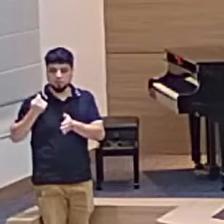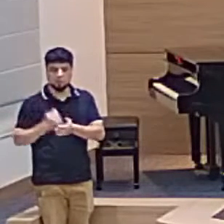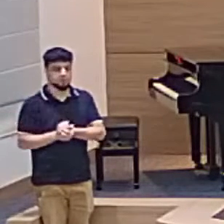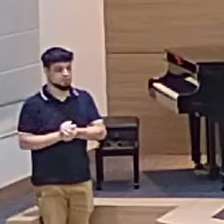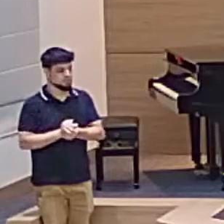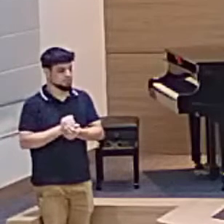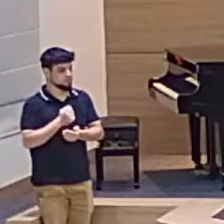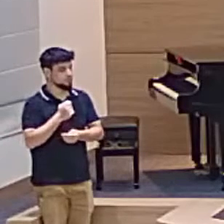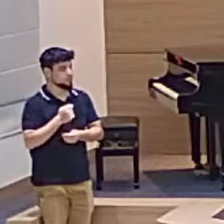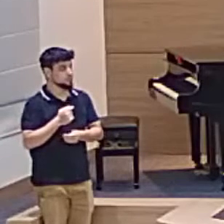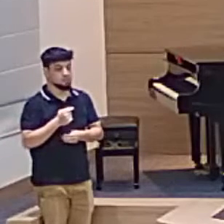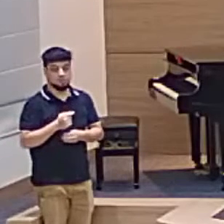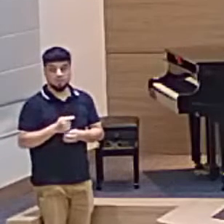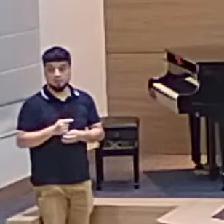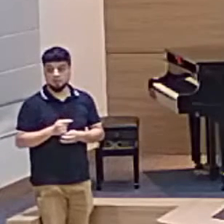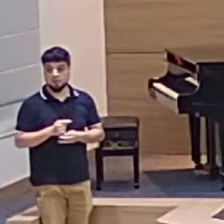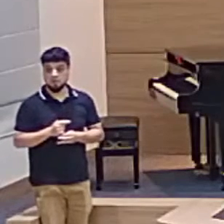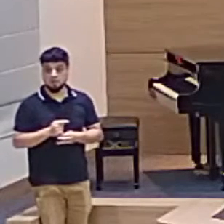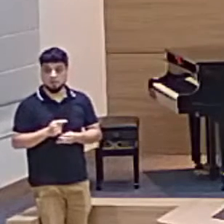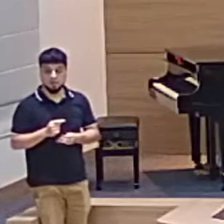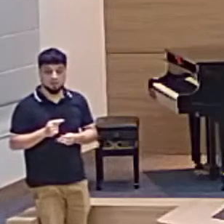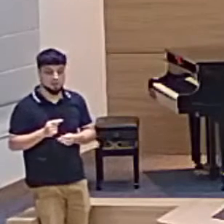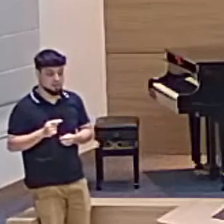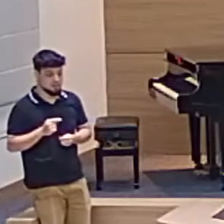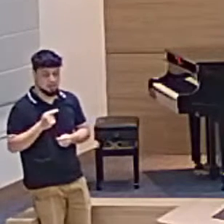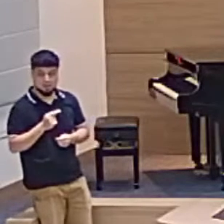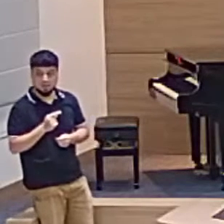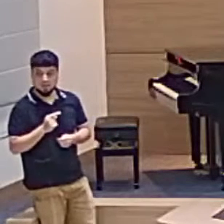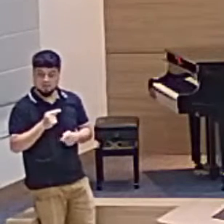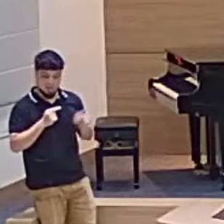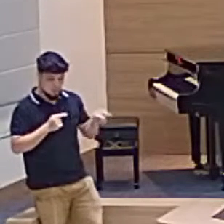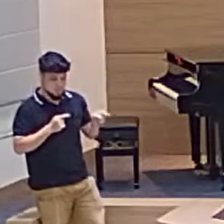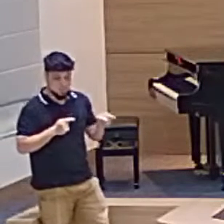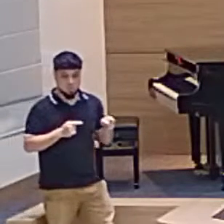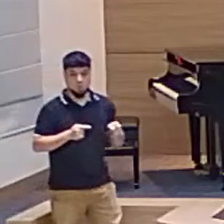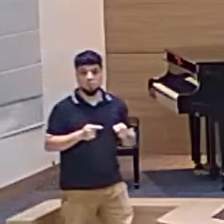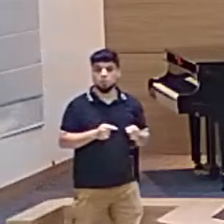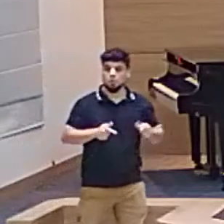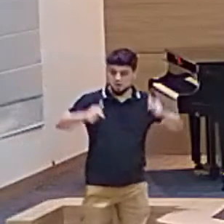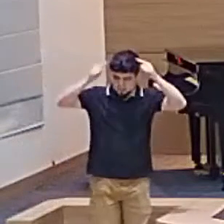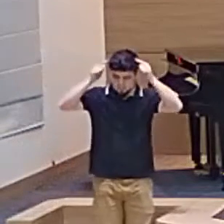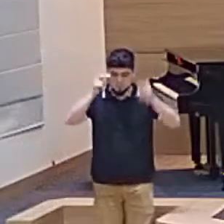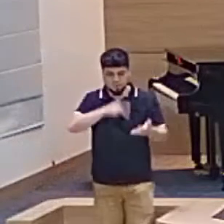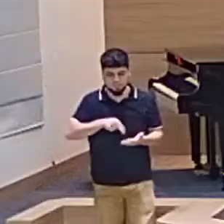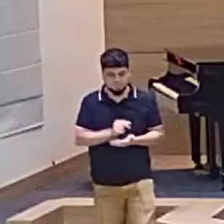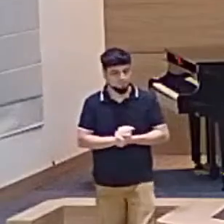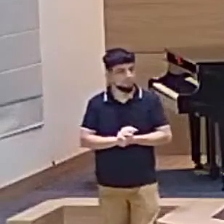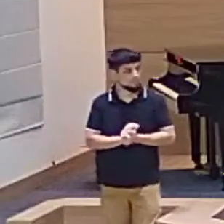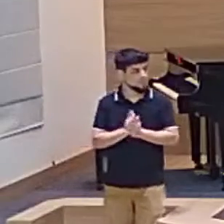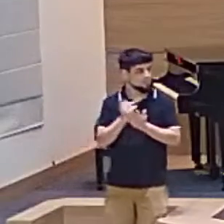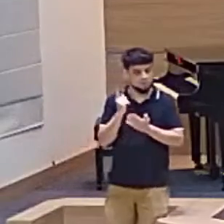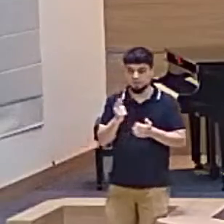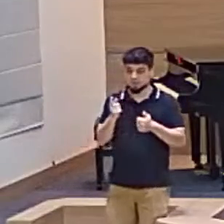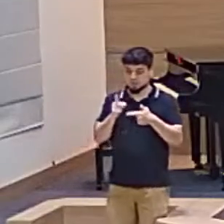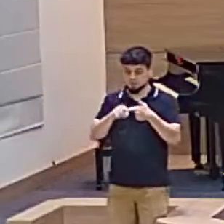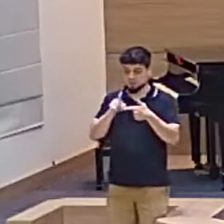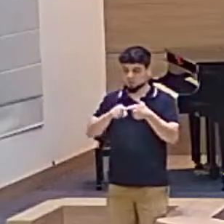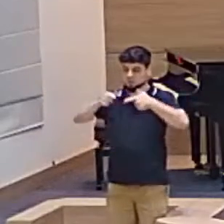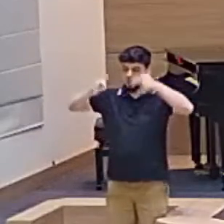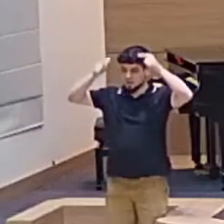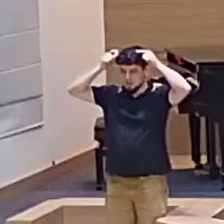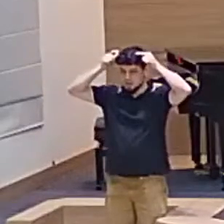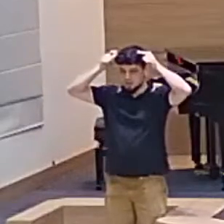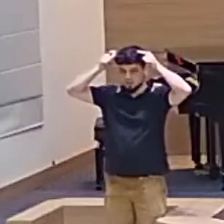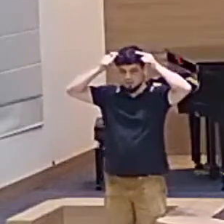chega no Versículo seguinte dessa fala sabe o que que o riso aqui é Fala aí vamos lá Segunda Reis Capítulo 20